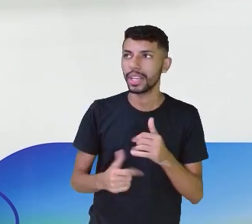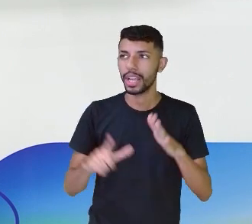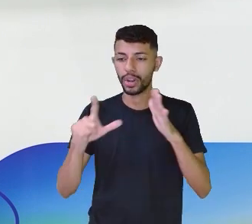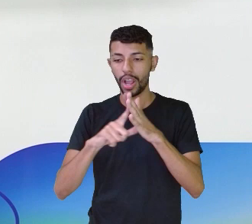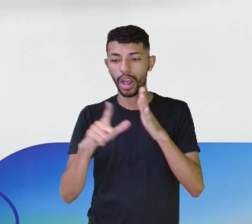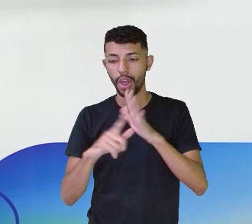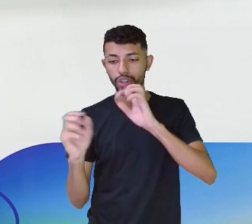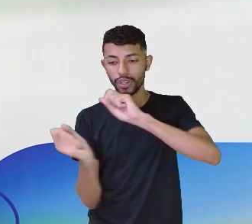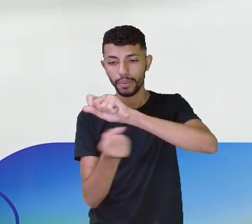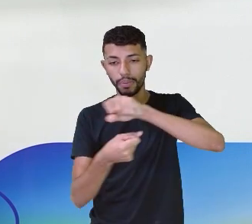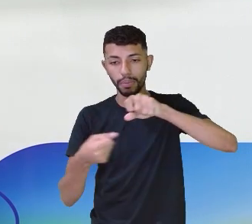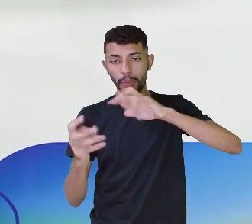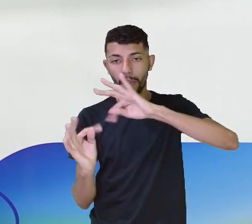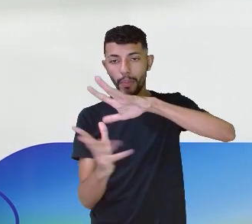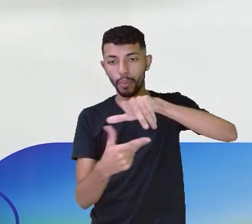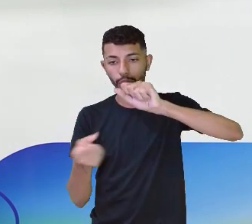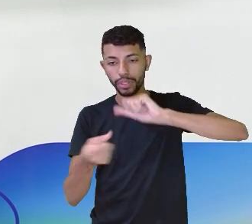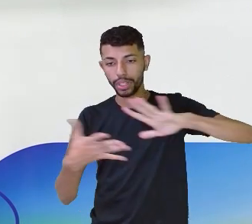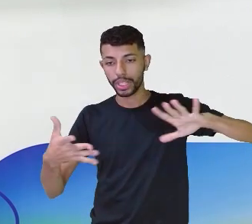Mundo Encantado?